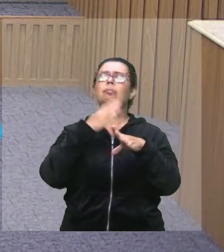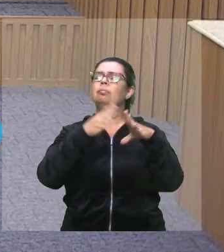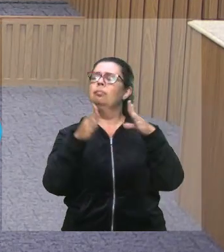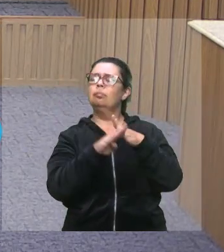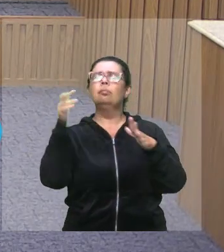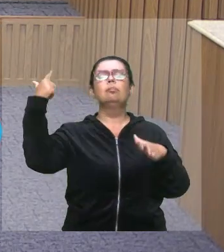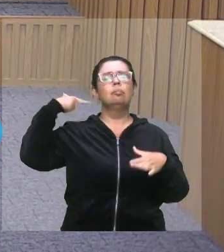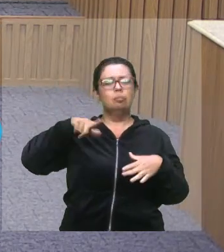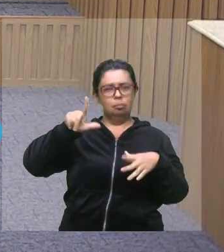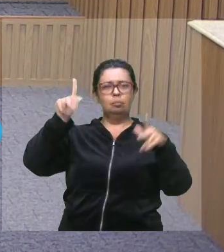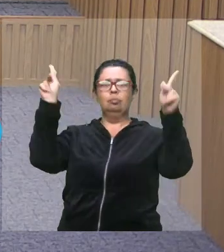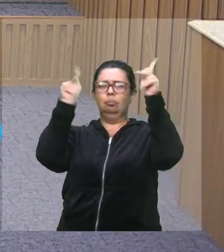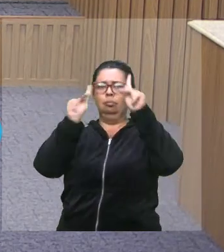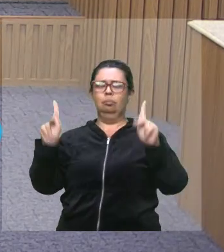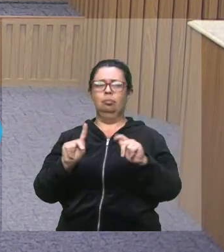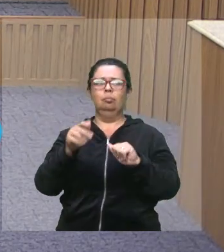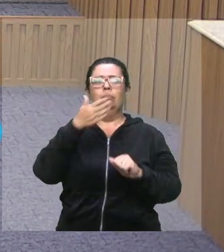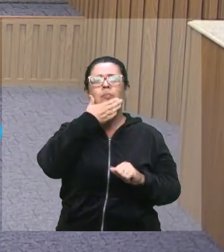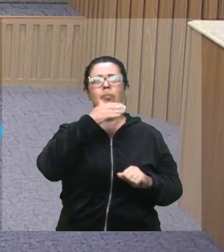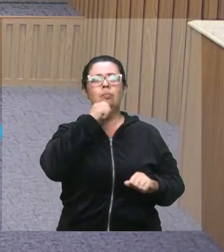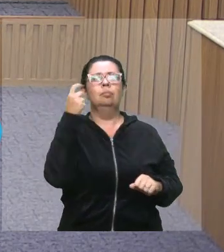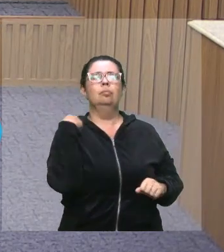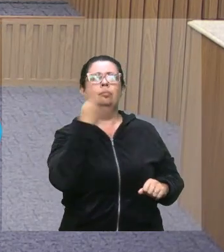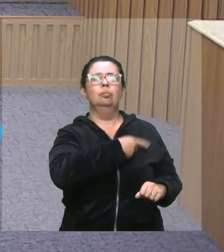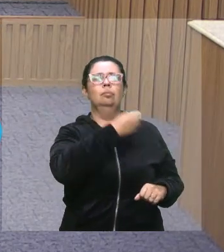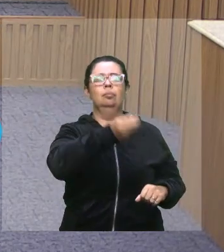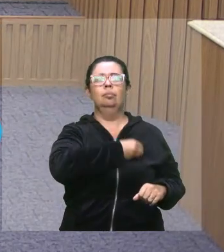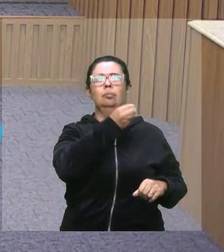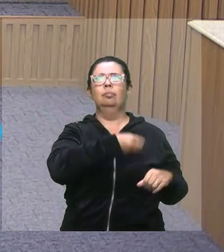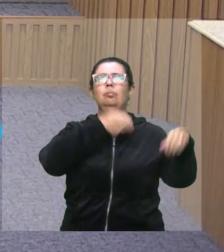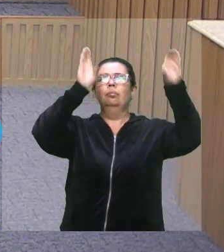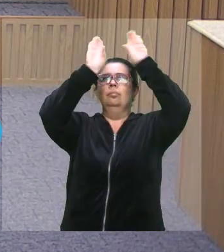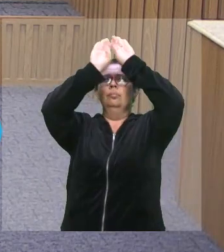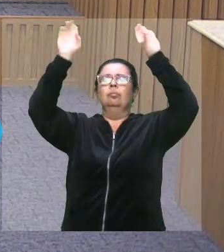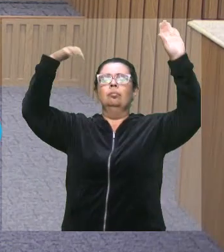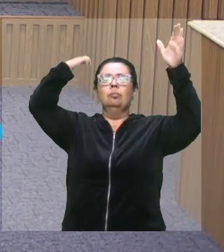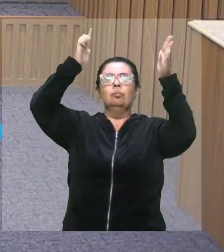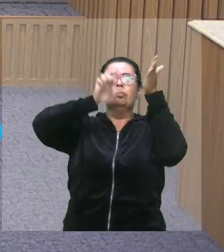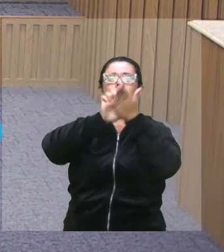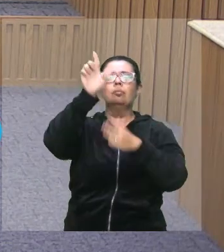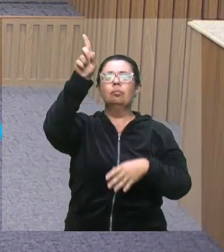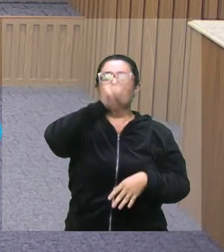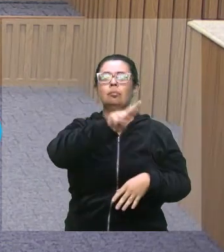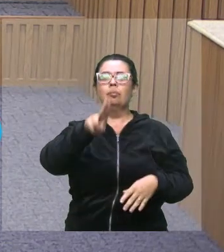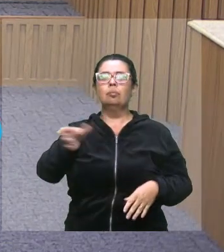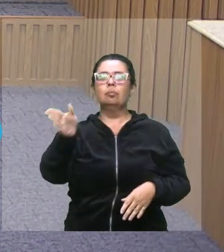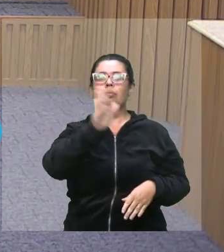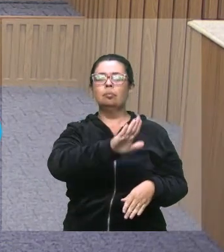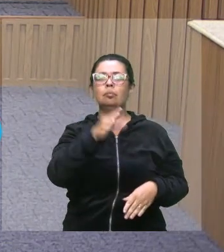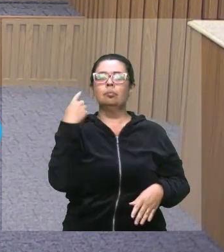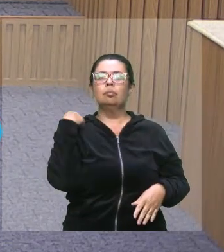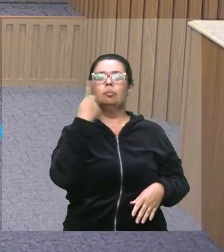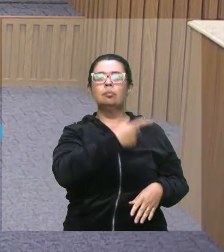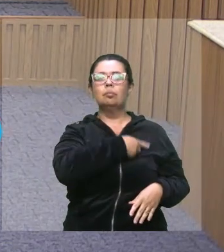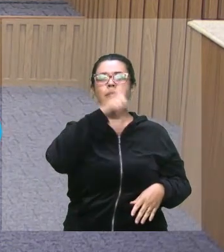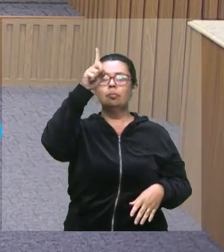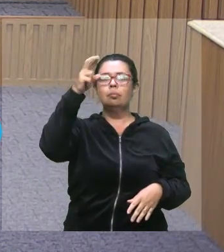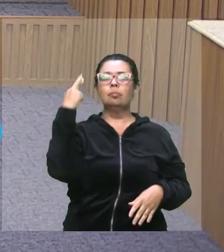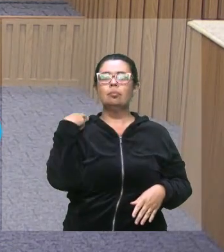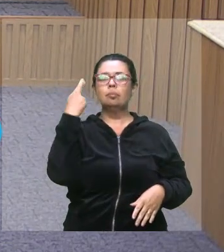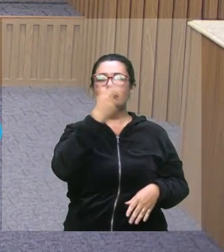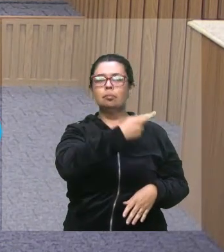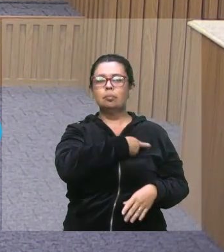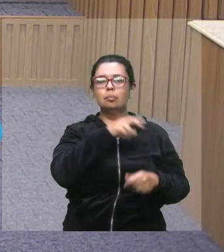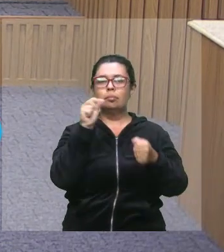alcançá-la. Pai nosso que estais no céu, santificado seja o teu nome, venha a nós o teu reino,